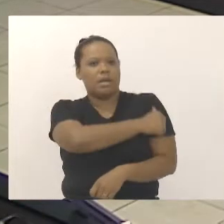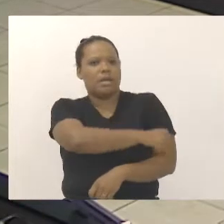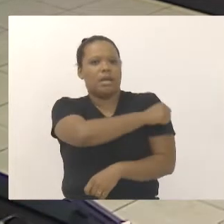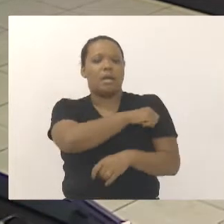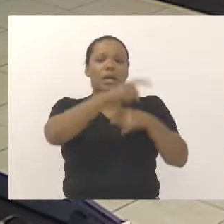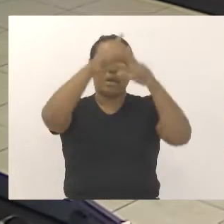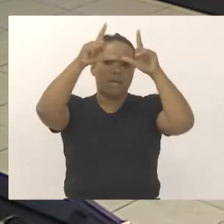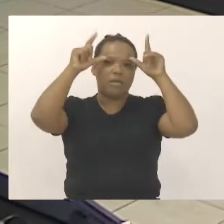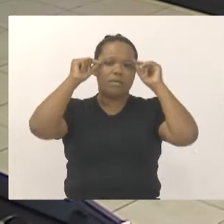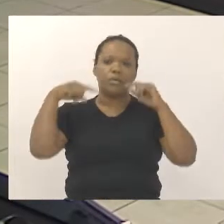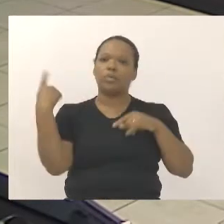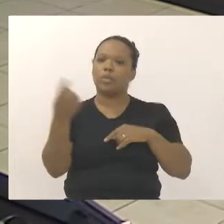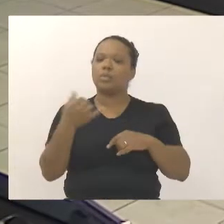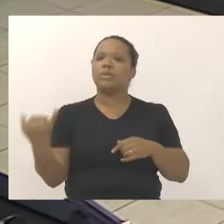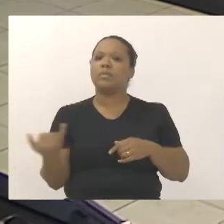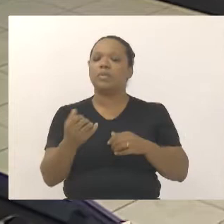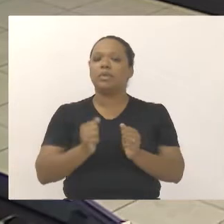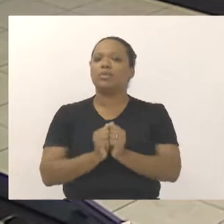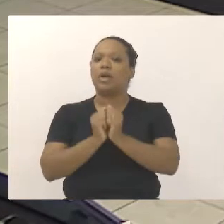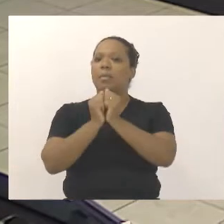feliz e saudável.